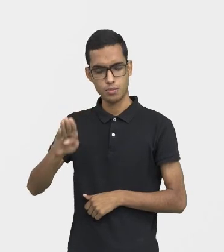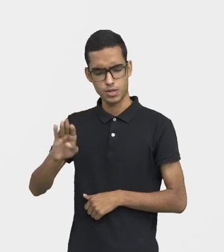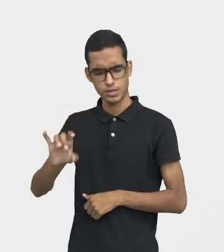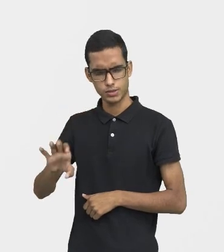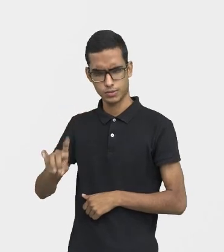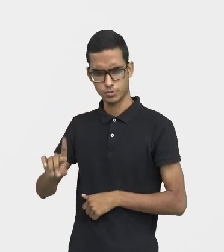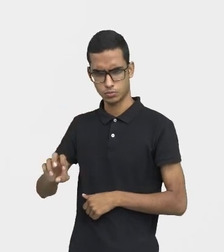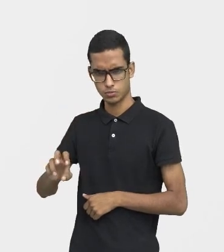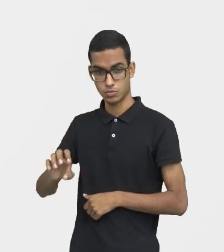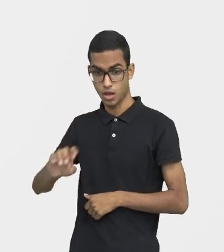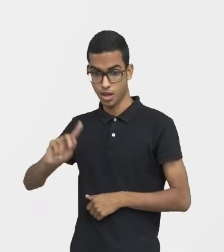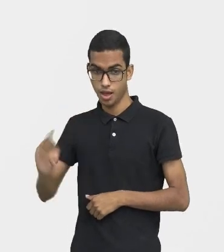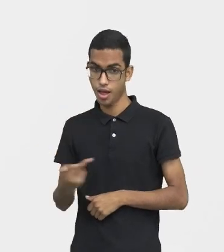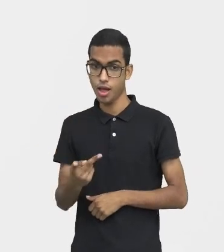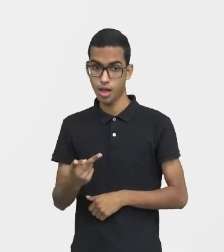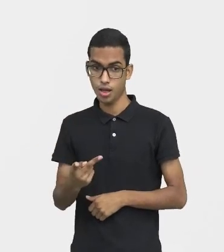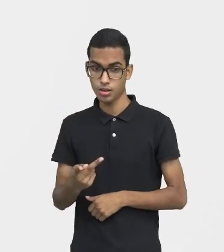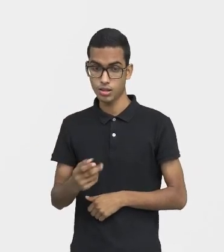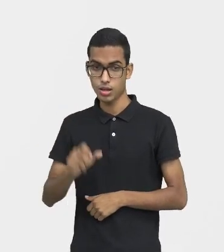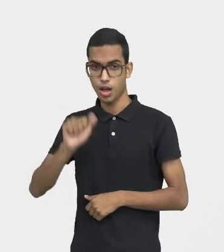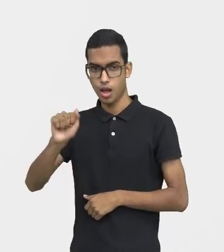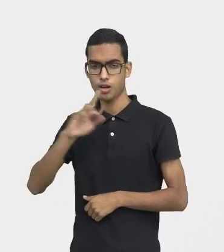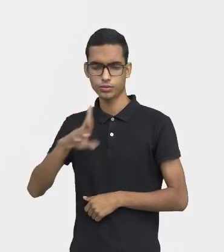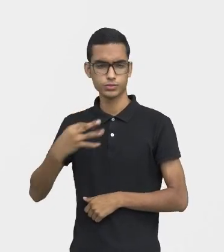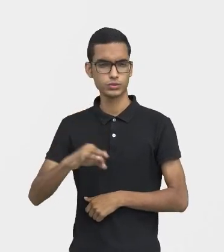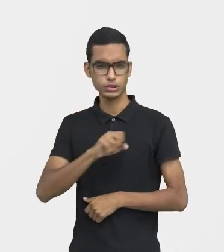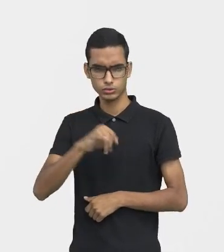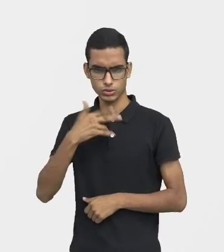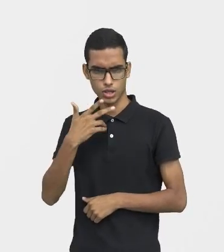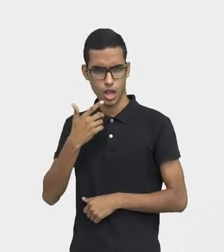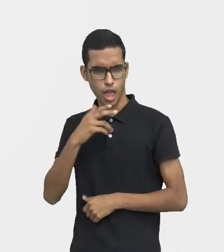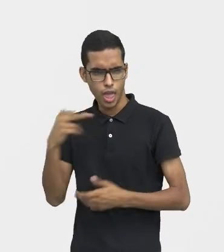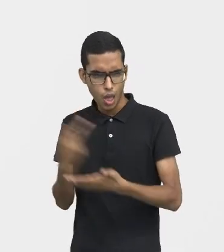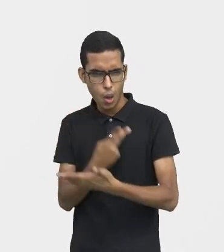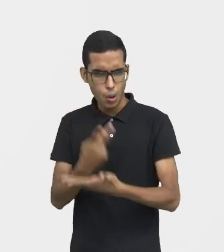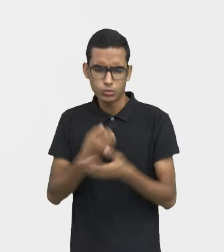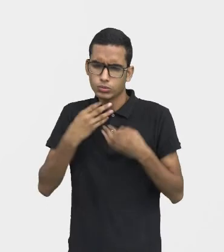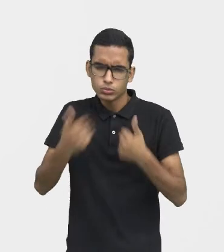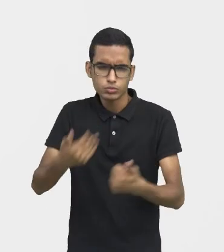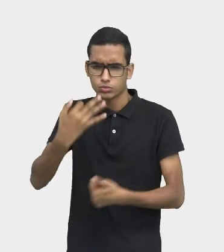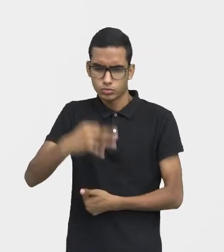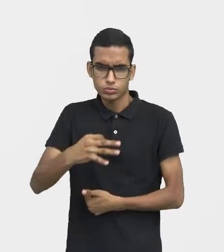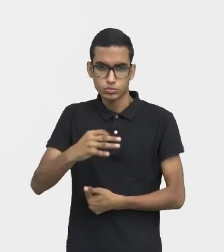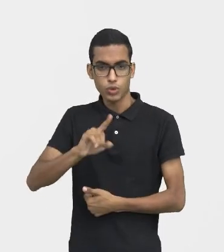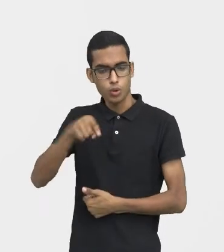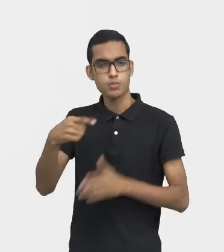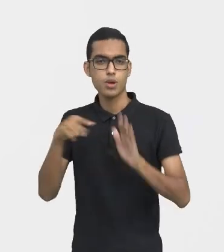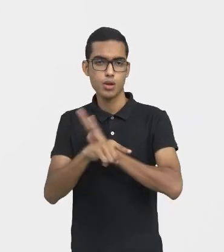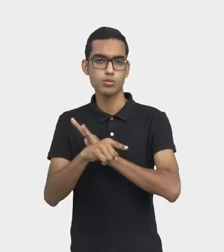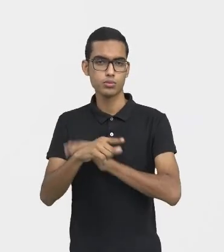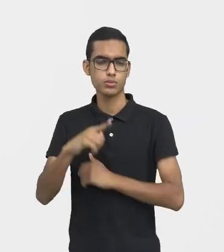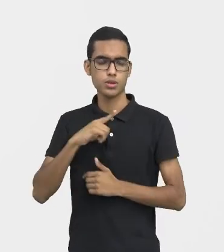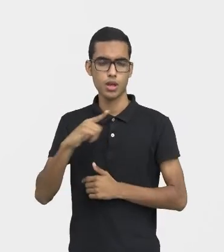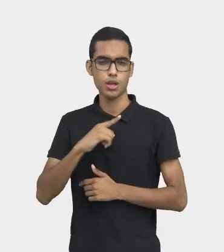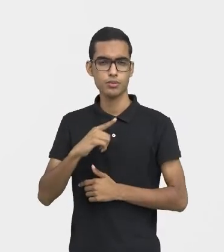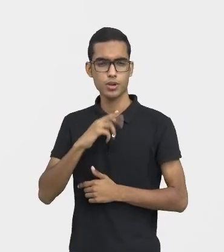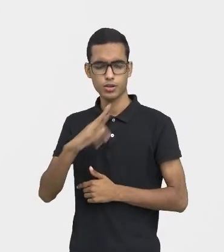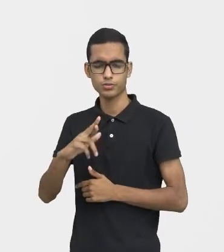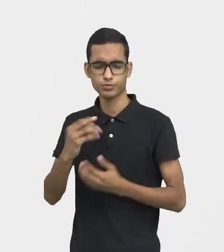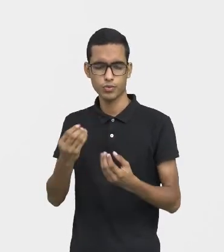acertou, viu? E se você não acertou, tá tudo bem, tá tudo certo. A próxima questão está vindo aí e a gente